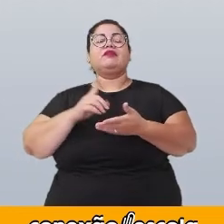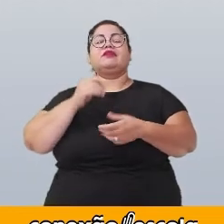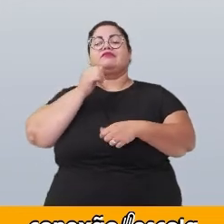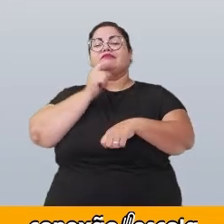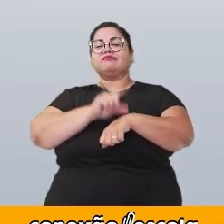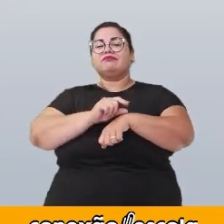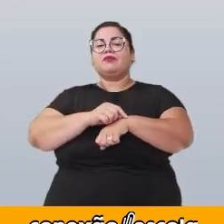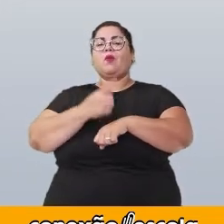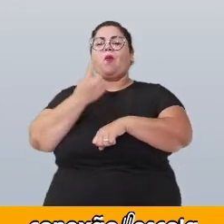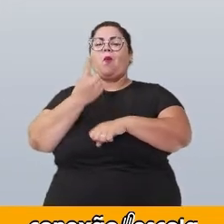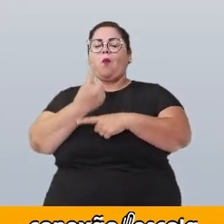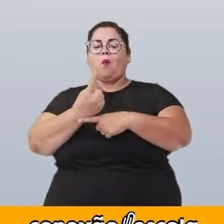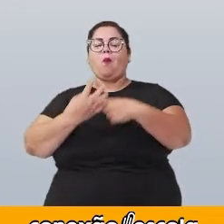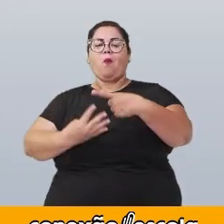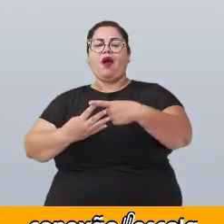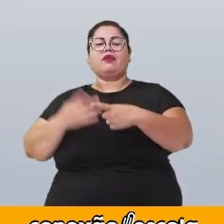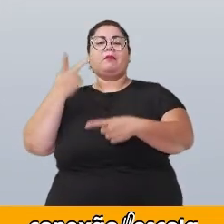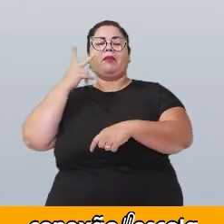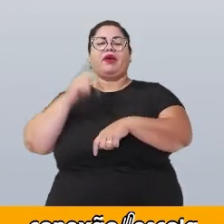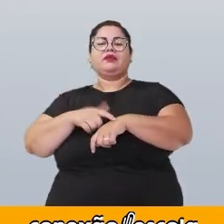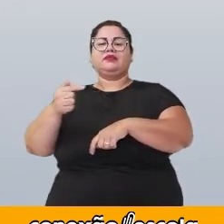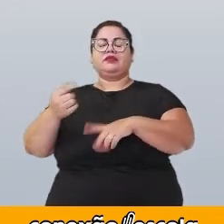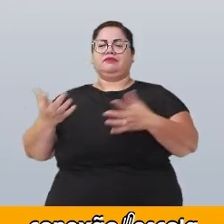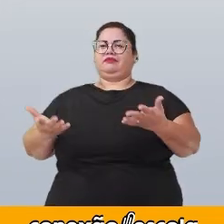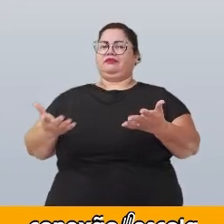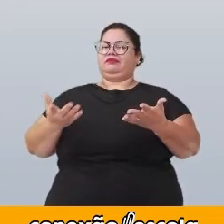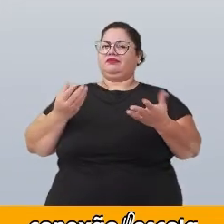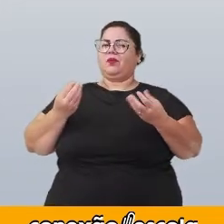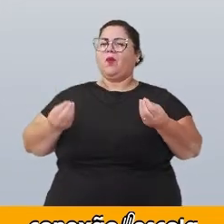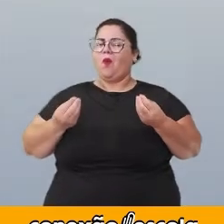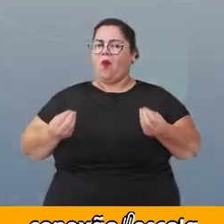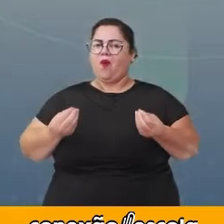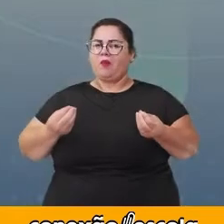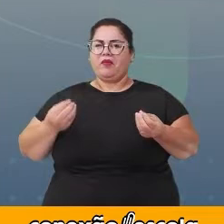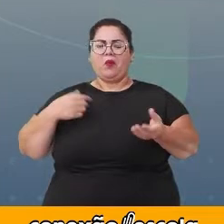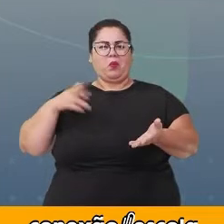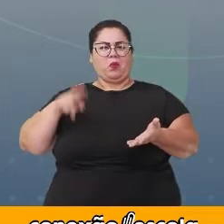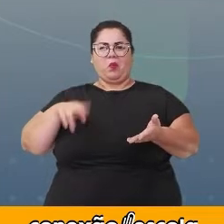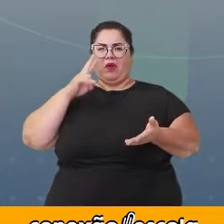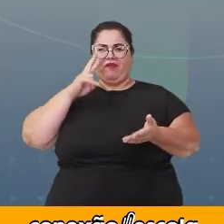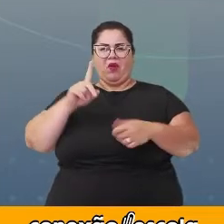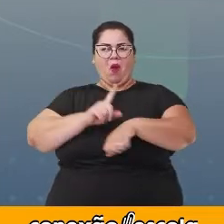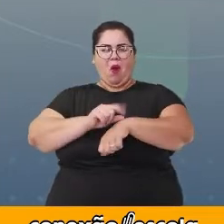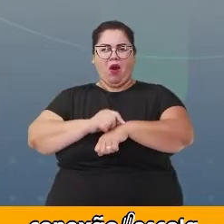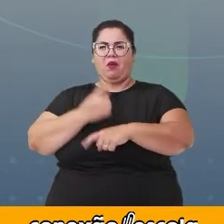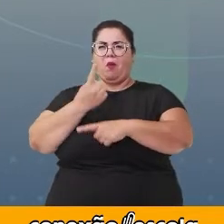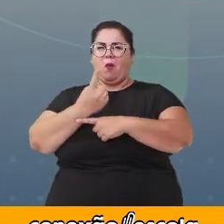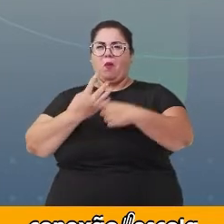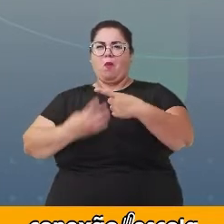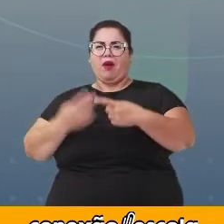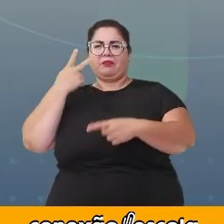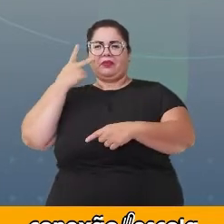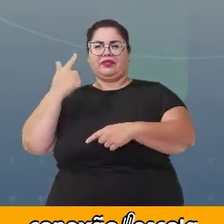de hora para 7 horas. Como assim, professora? Eu nunca li a hora dessa